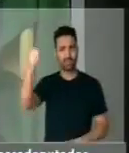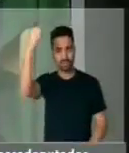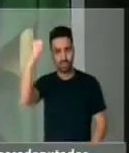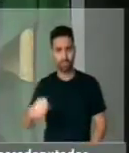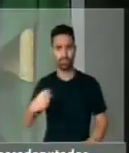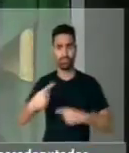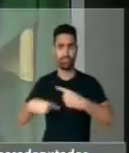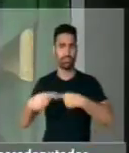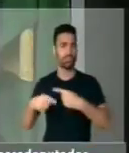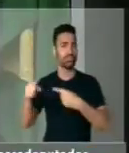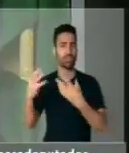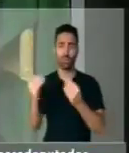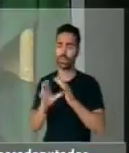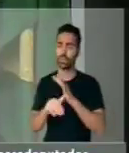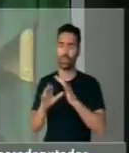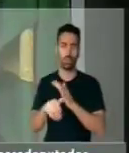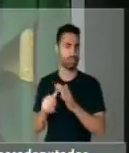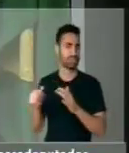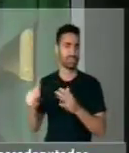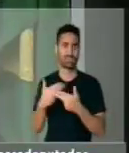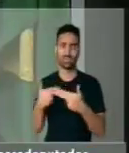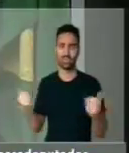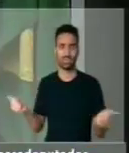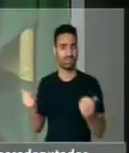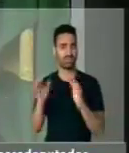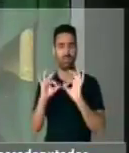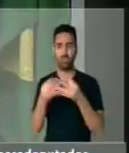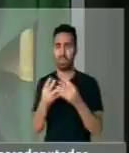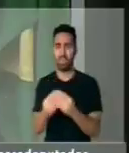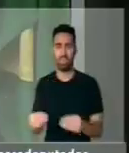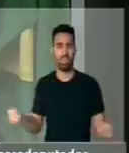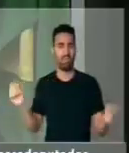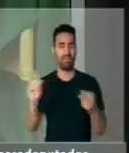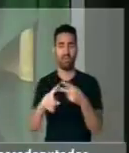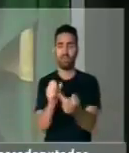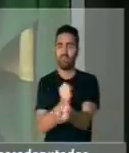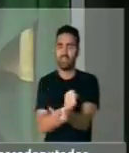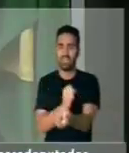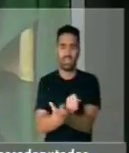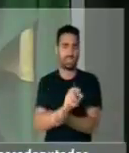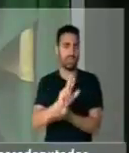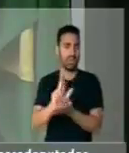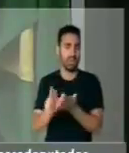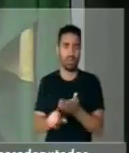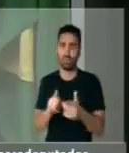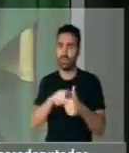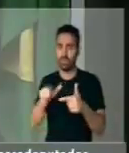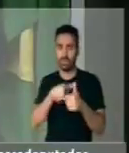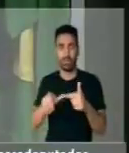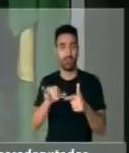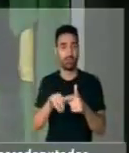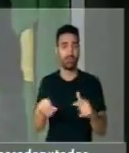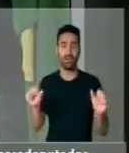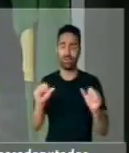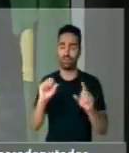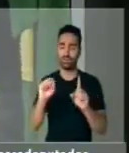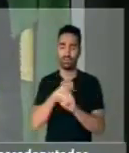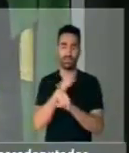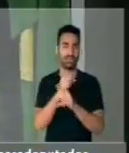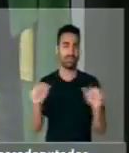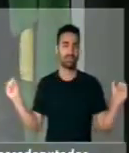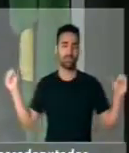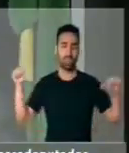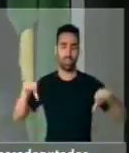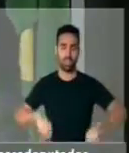são fonte de corrupção, desagregação familiar e vícios que terminarão por destruir o seio da sociedade